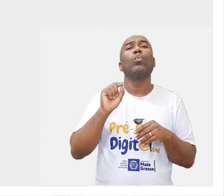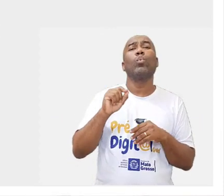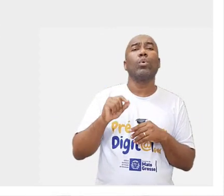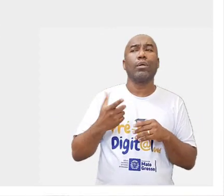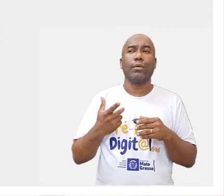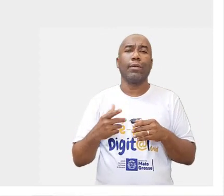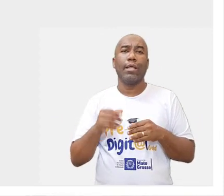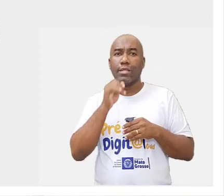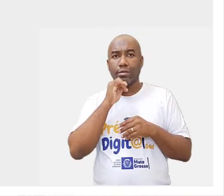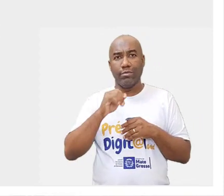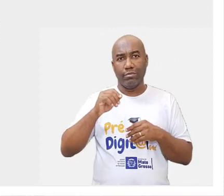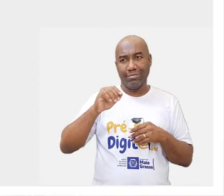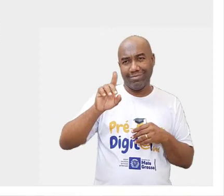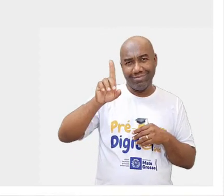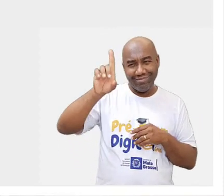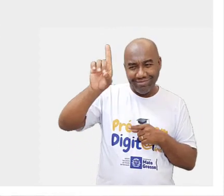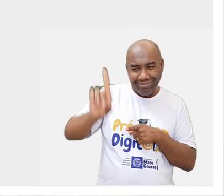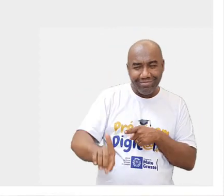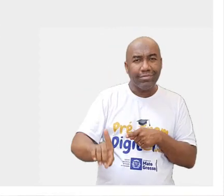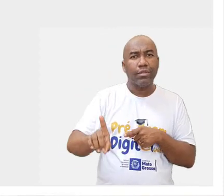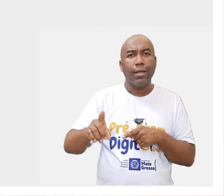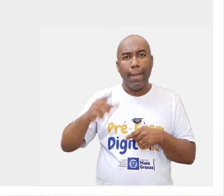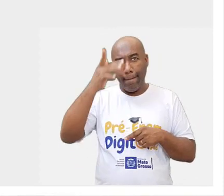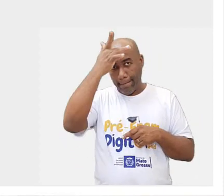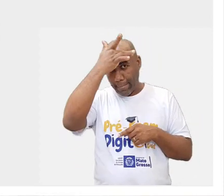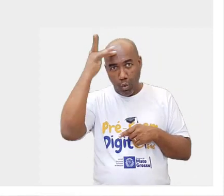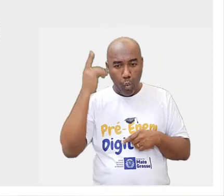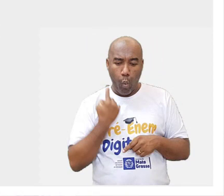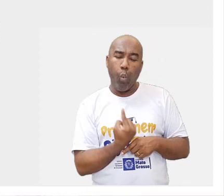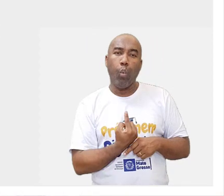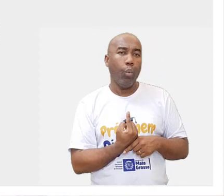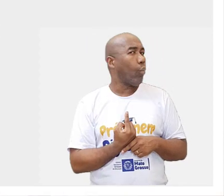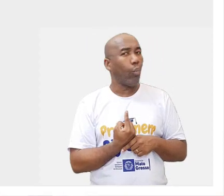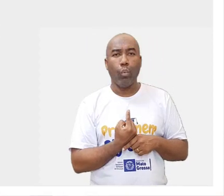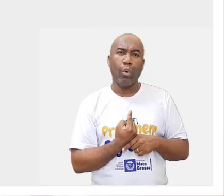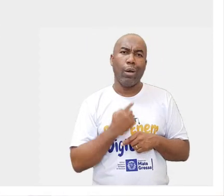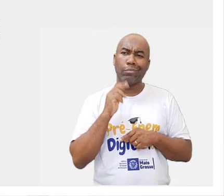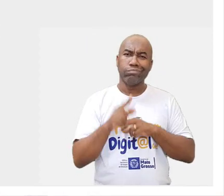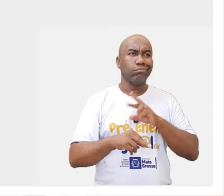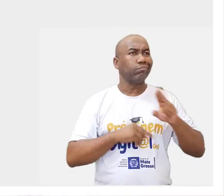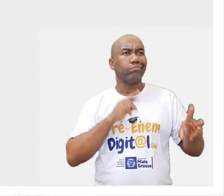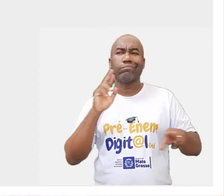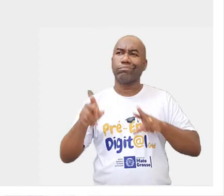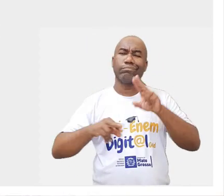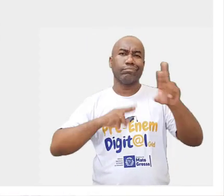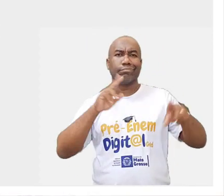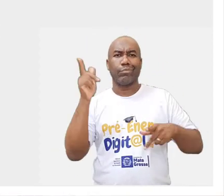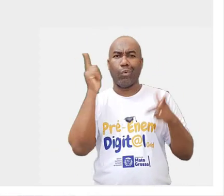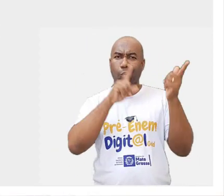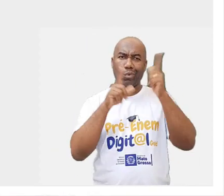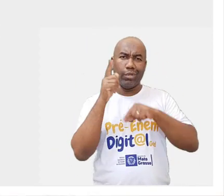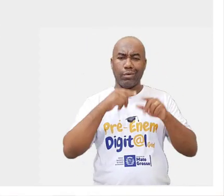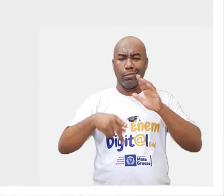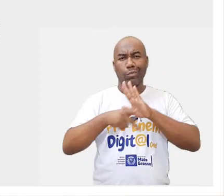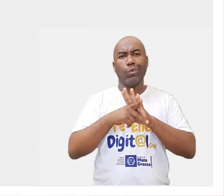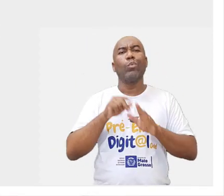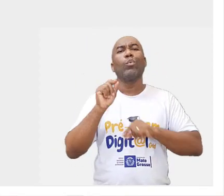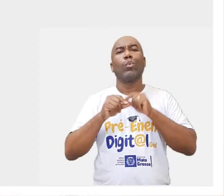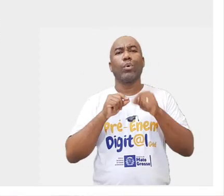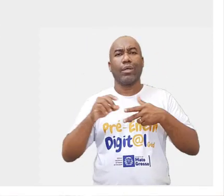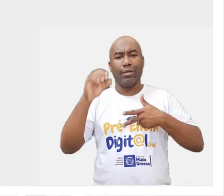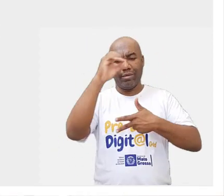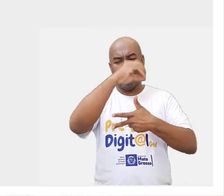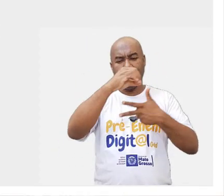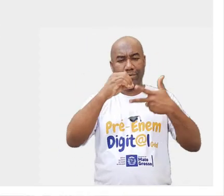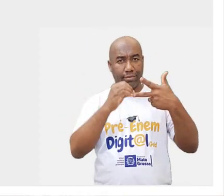vou te mostrar os principais pontos e vou, além disso, te mostrar como que eles já foram contemplados no Enem.